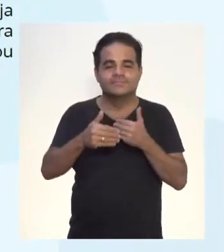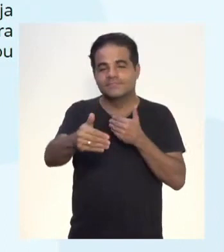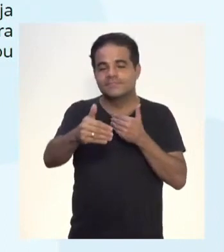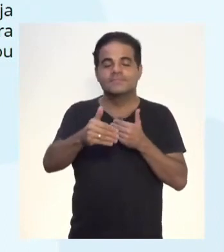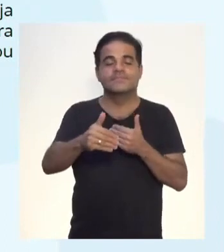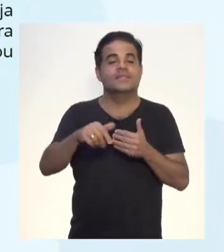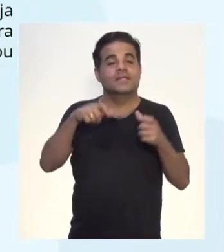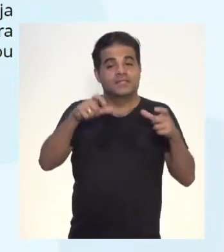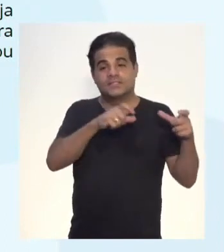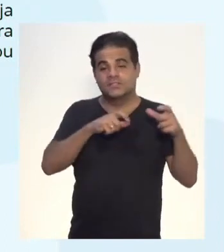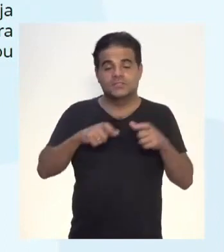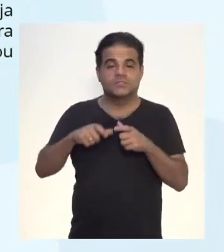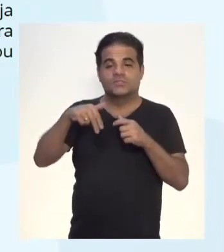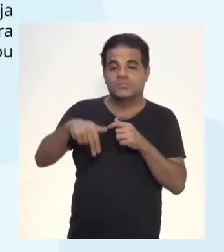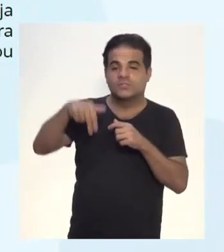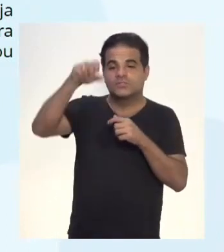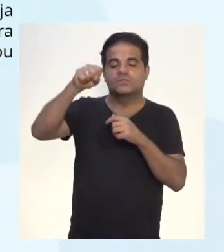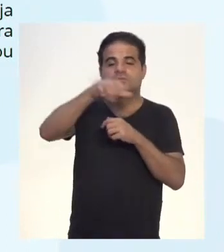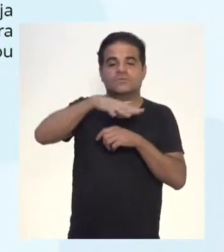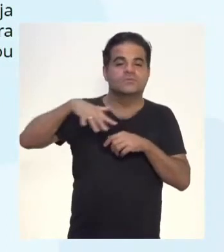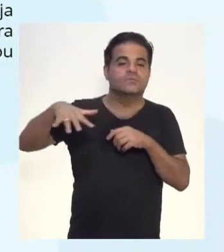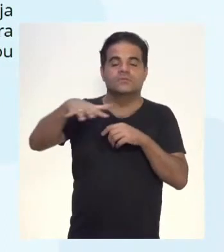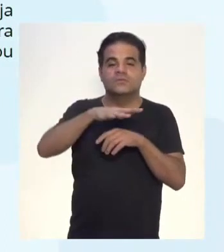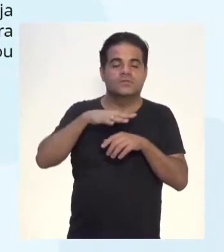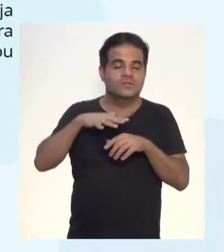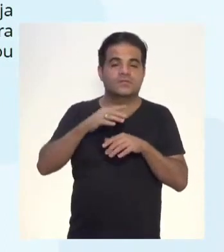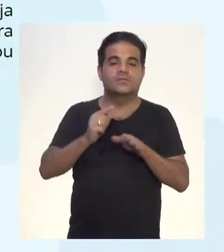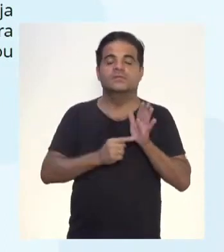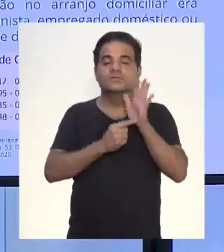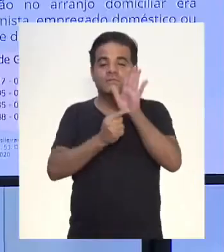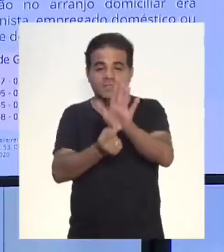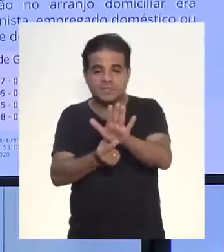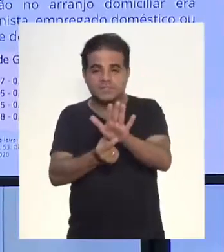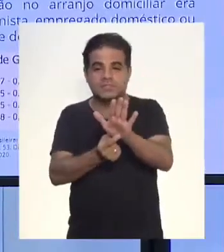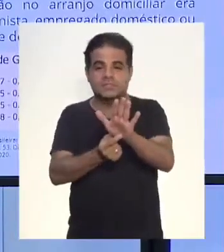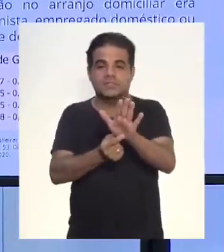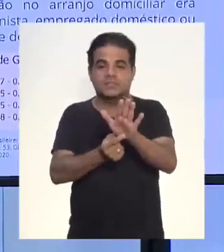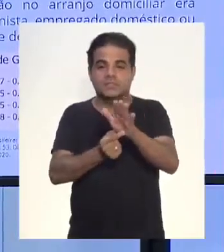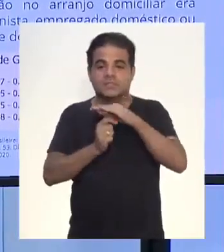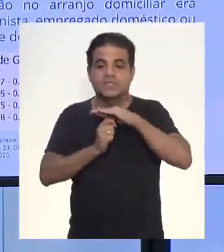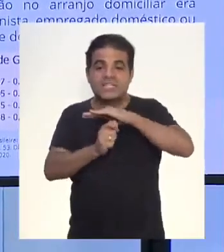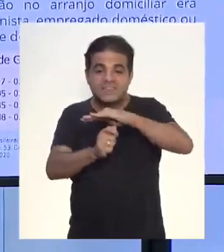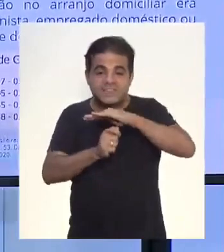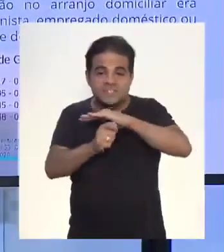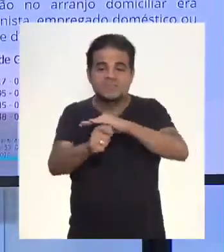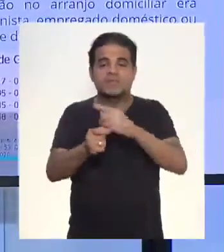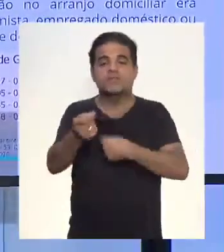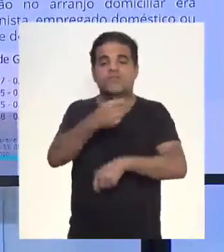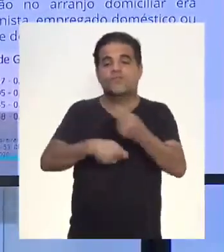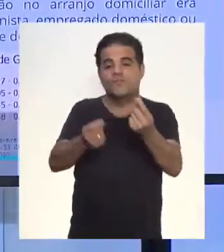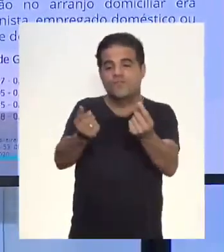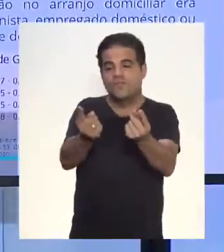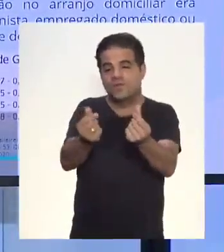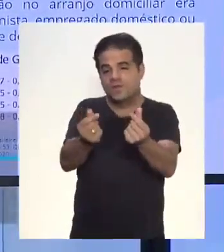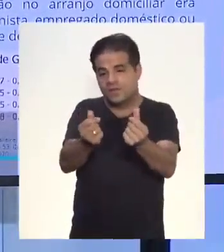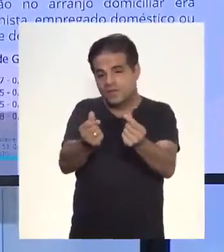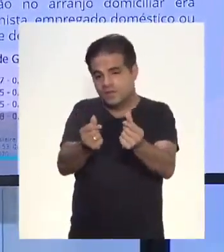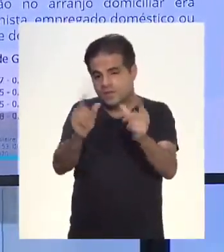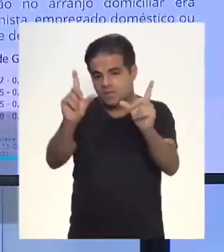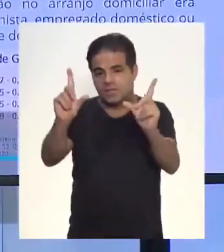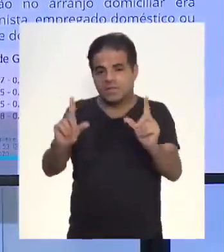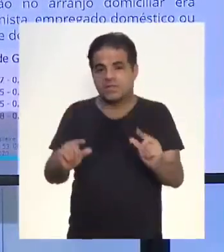regiões mais para o norte, elas tinham ali um índice de investimento financeiro menor e, por isso,